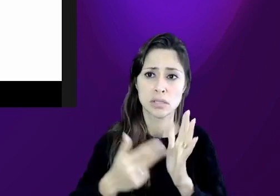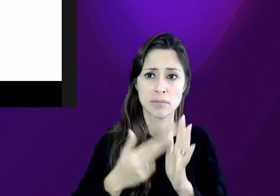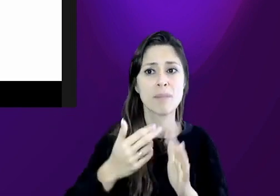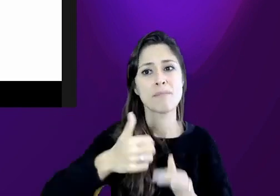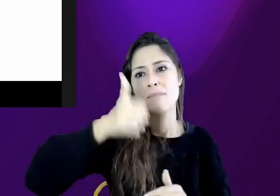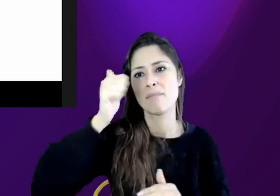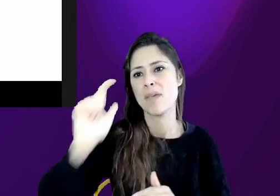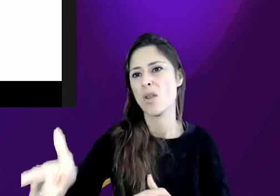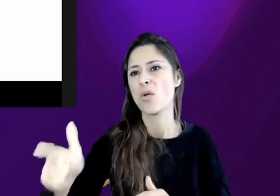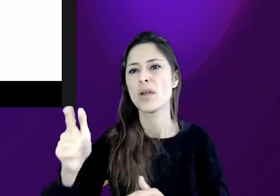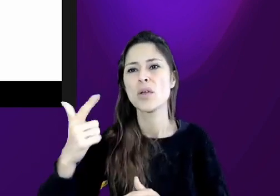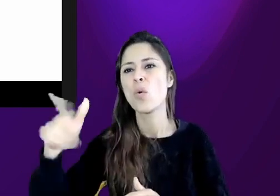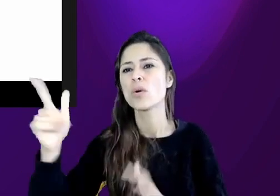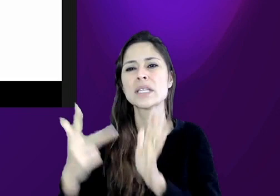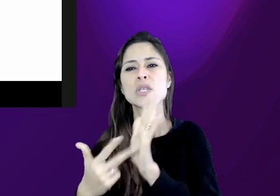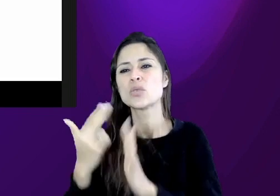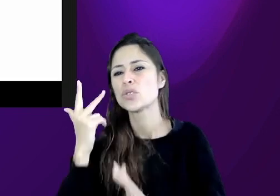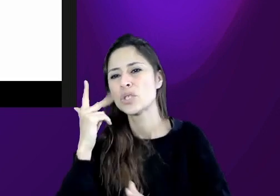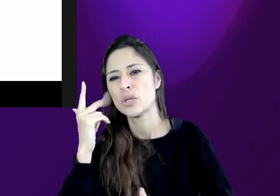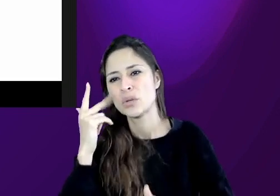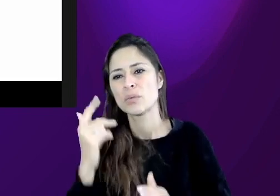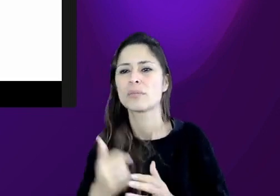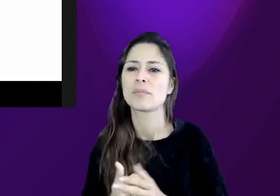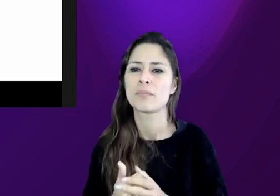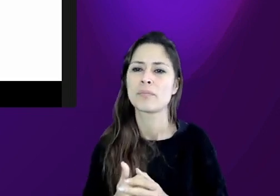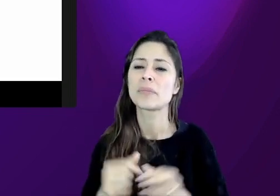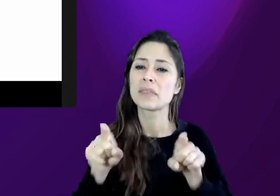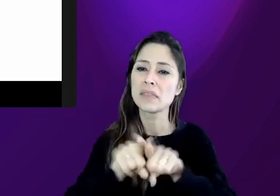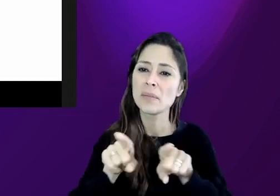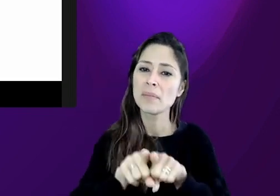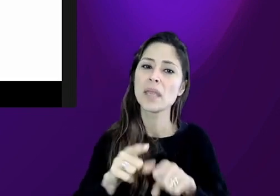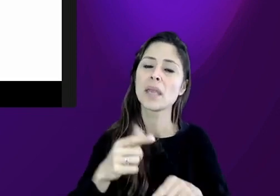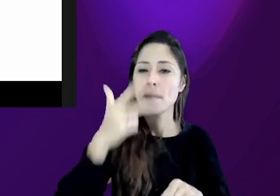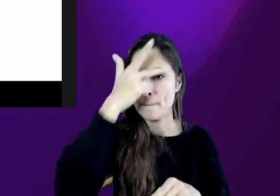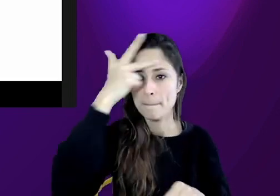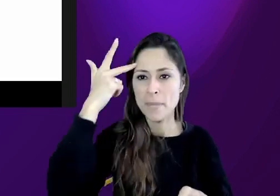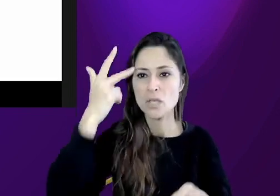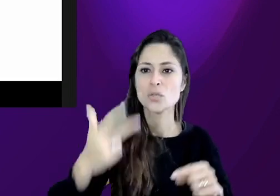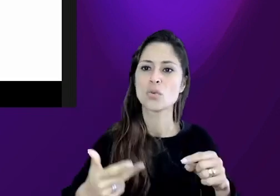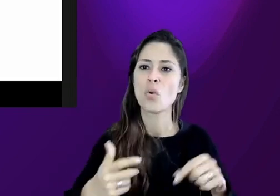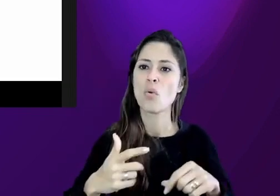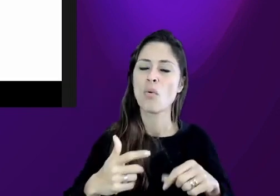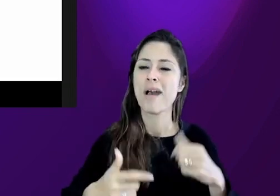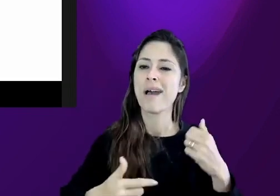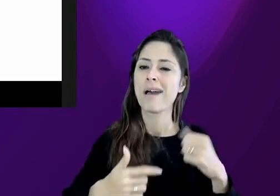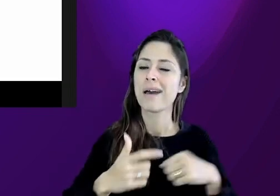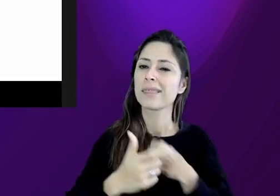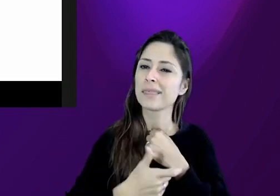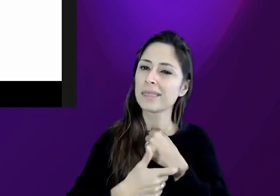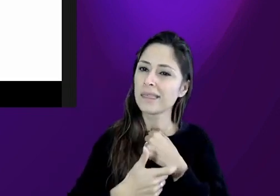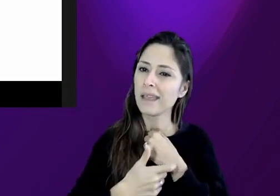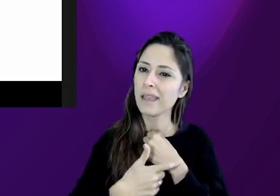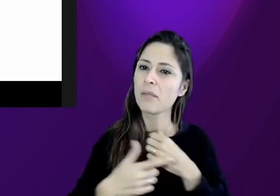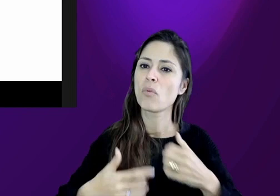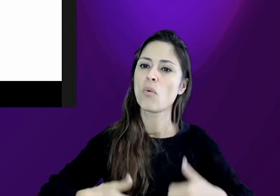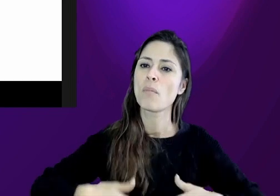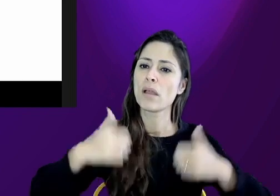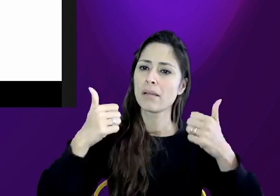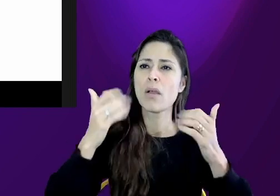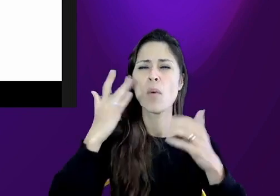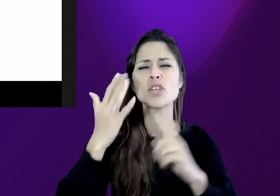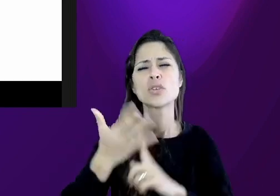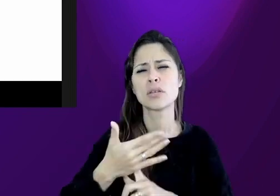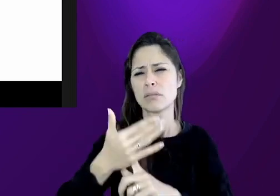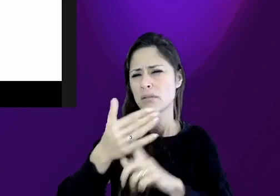de conversão comprovada, tendência a menor tempo de recuperação e menor taxa de complicação. Acho que a tecnologia veio para ficar, deve ser cada vez mais